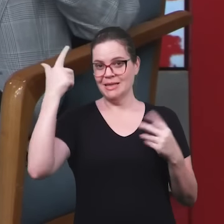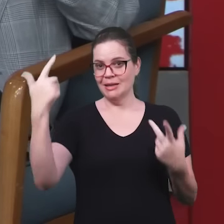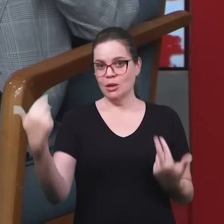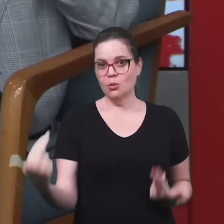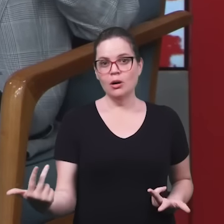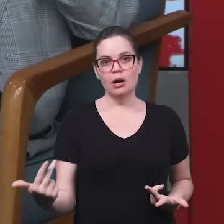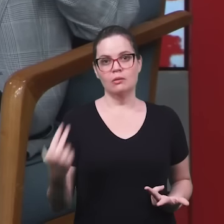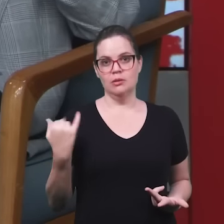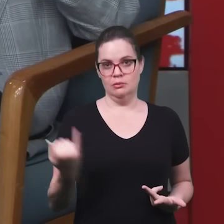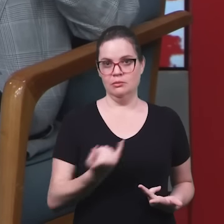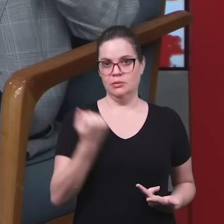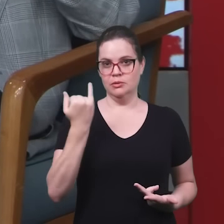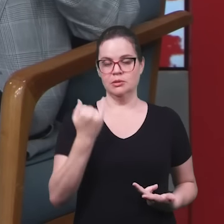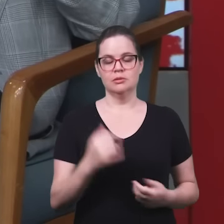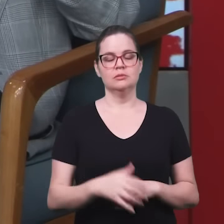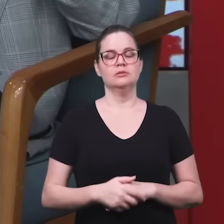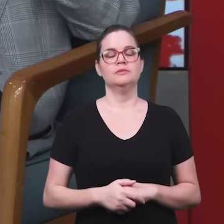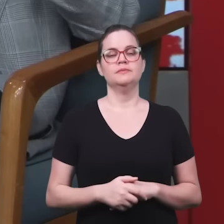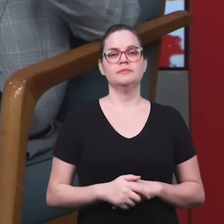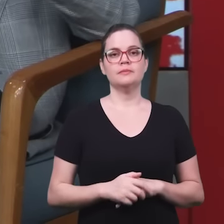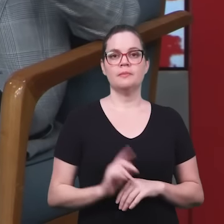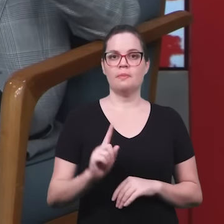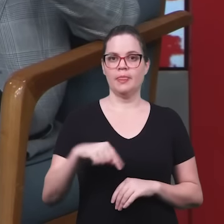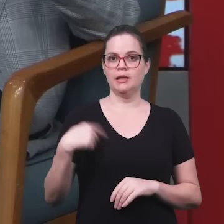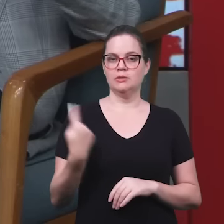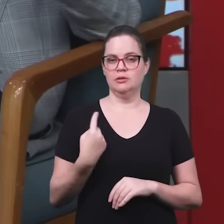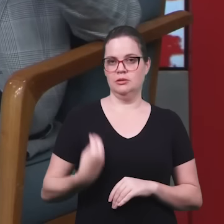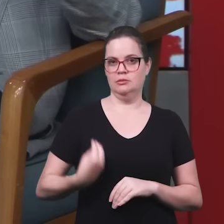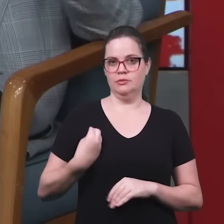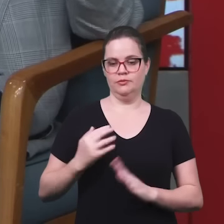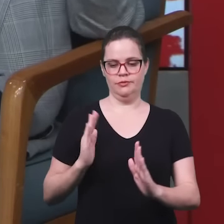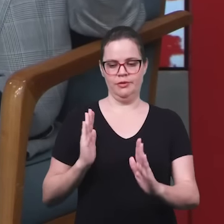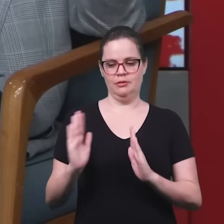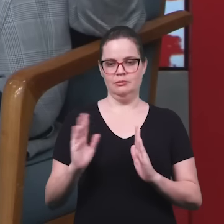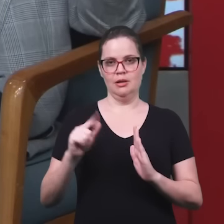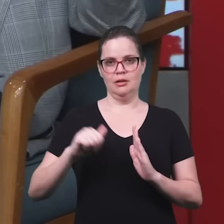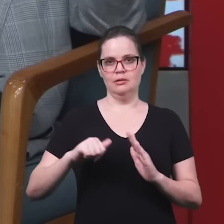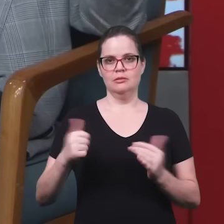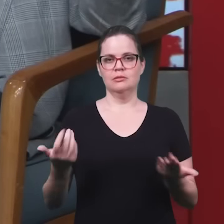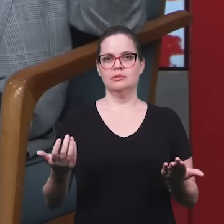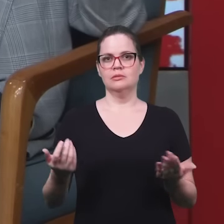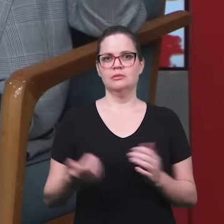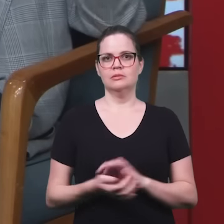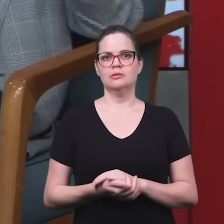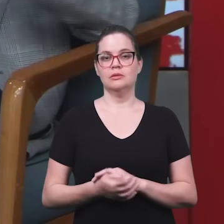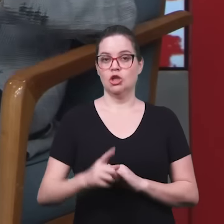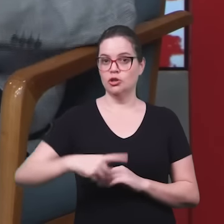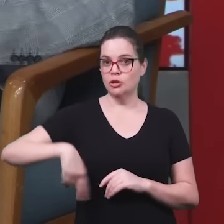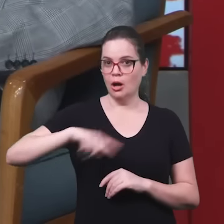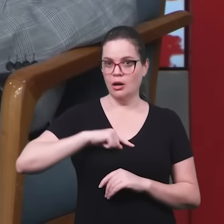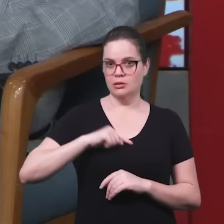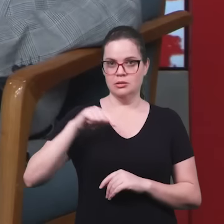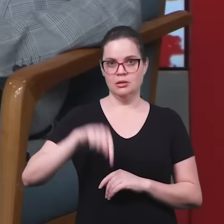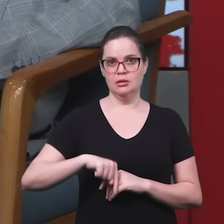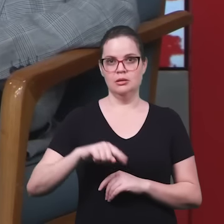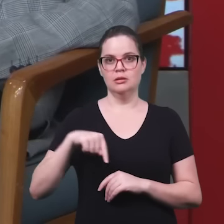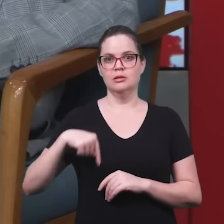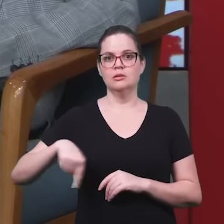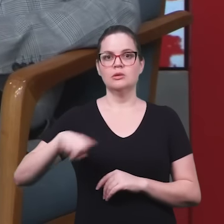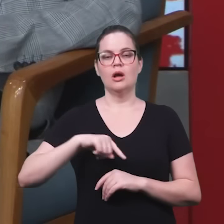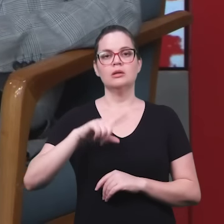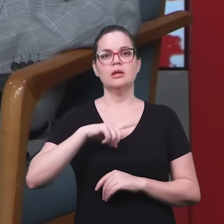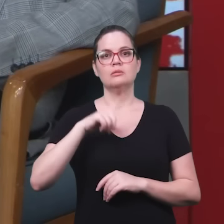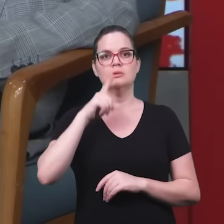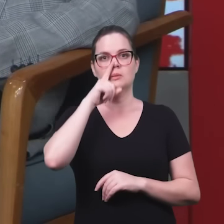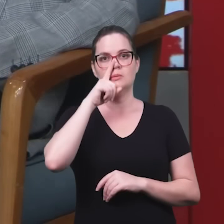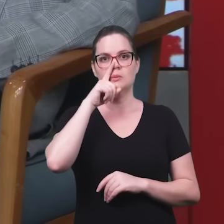importante onde nós corremos, não estamos falando isso aqui para os outros, nós não vamos para nós. Nós corremos o risco